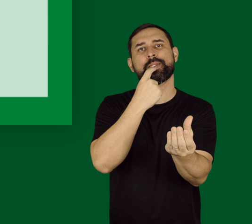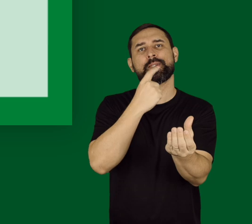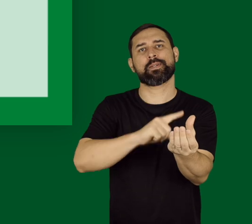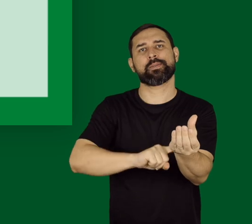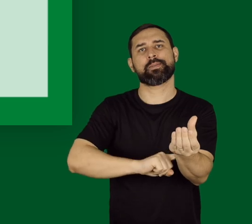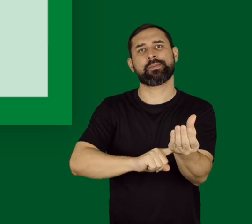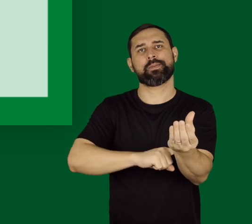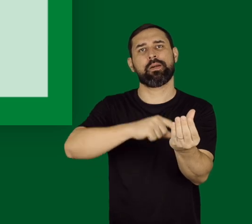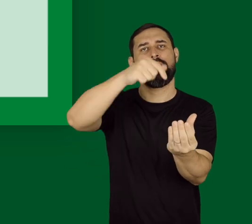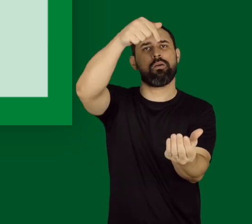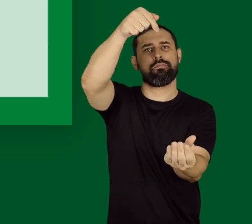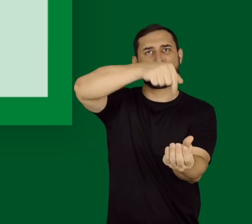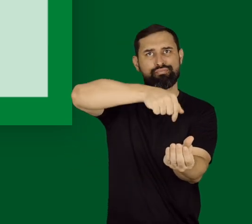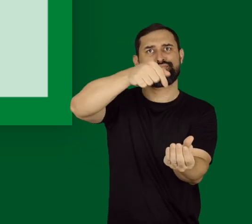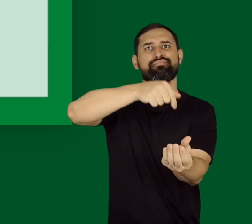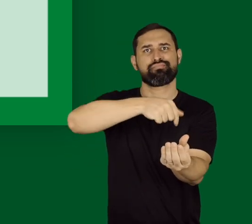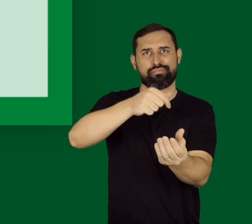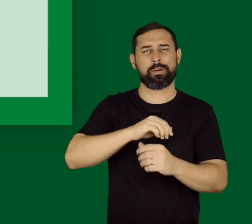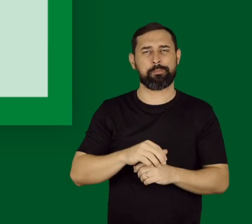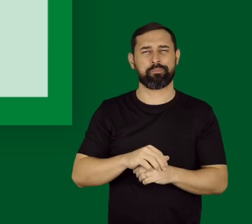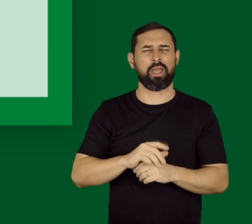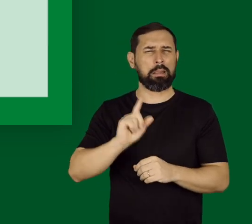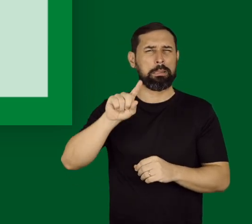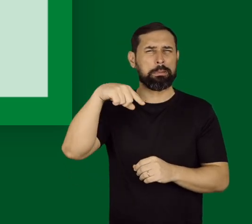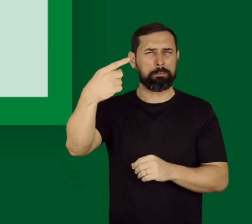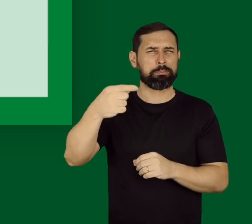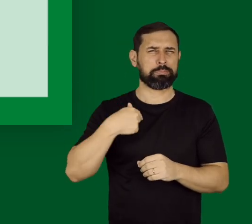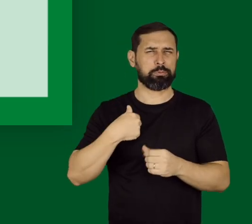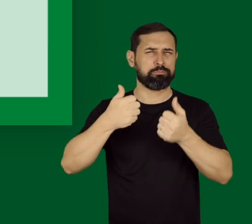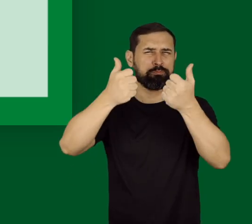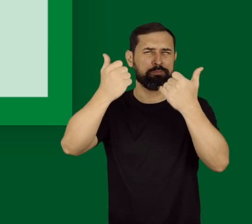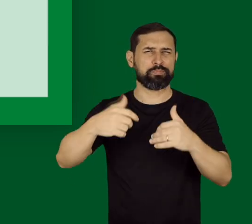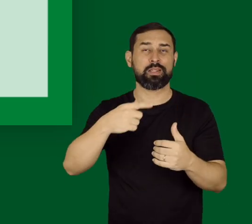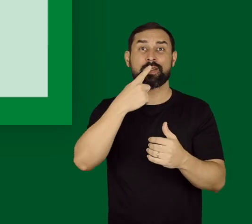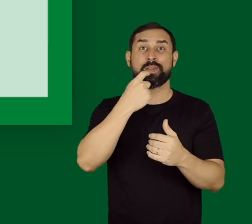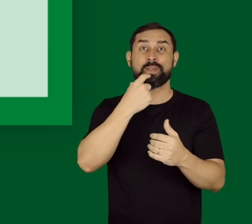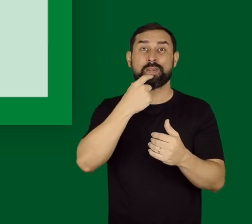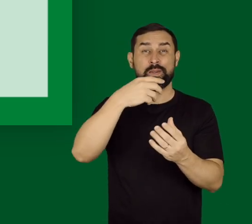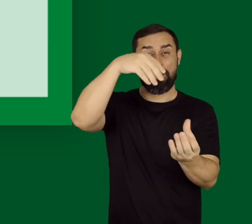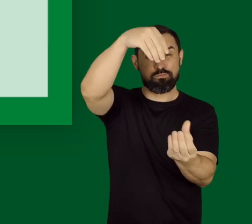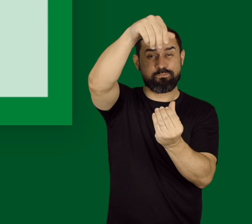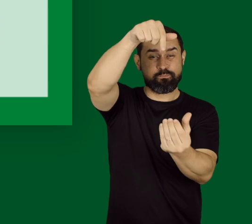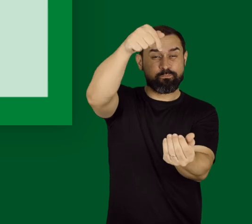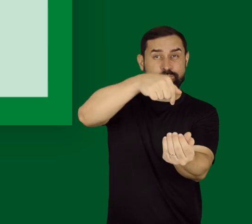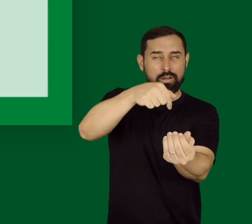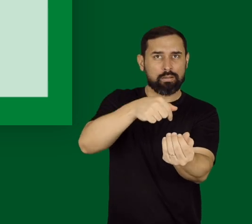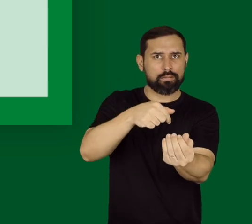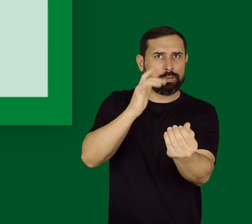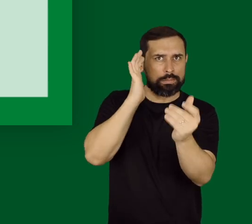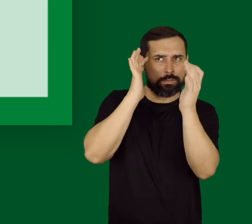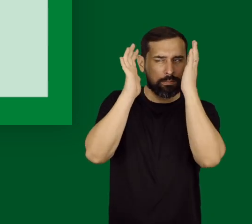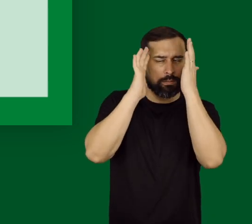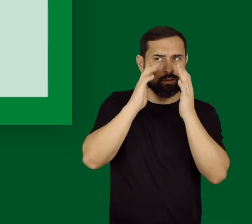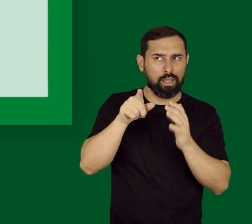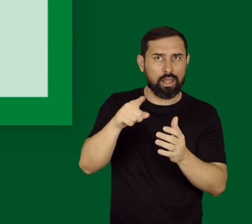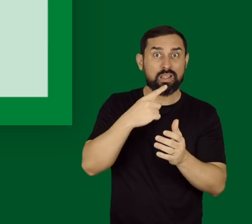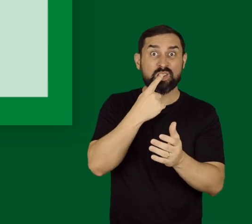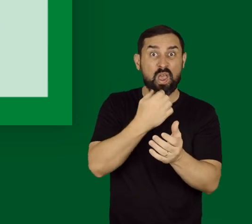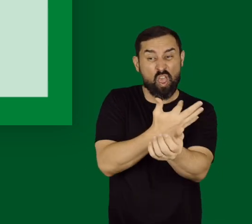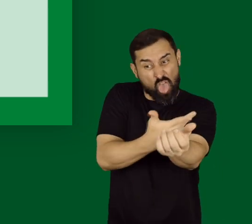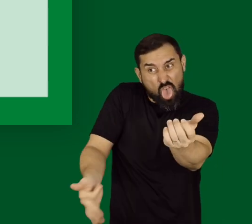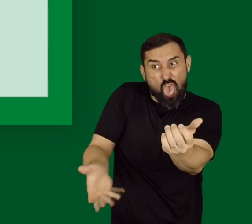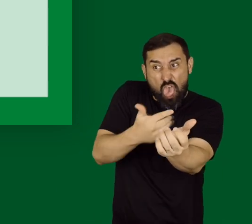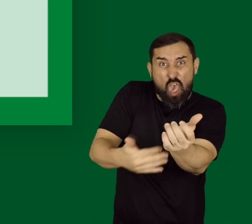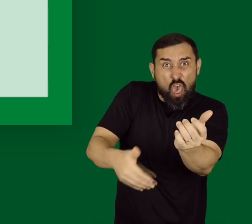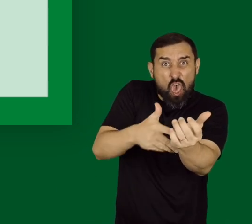gente vai usar o sangue mais precocemente. Então, na questão do sangue, a gente vai comentar daqui a pouco, a gente